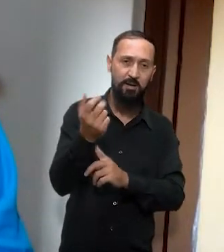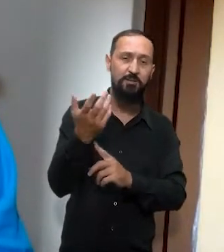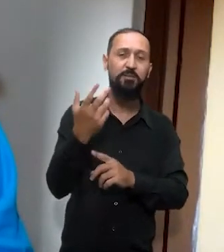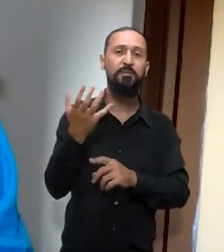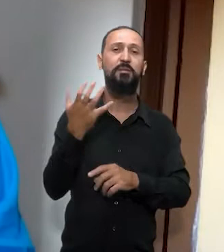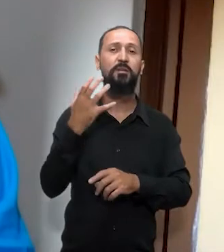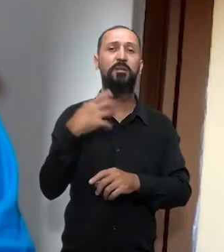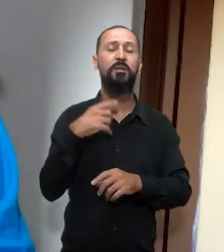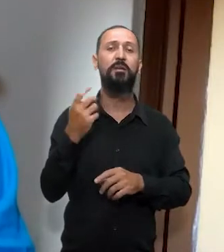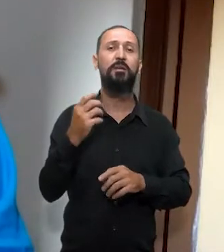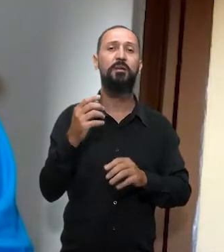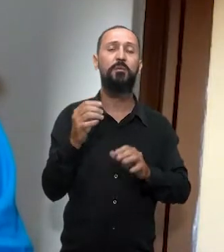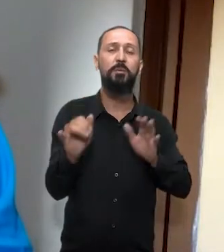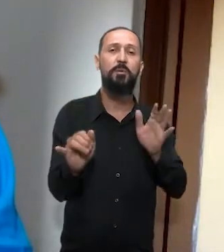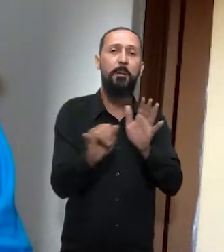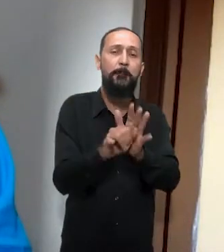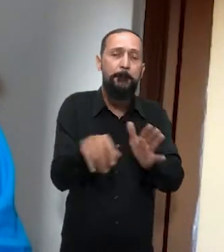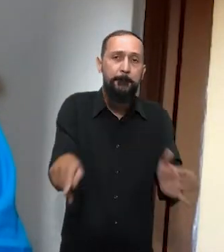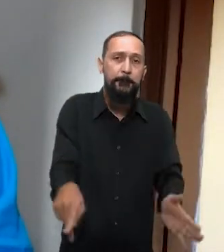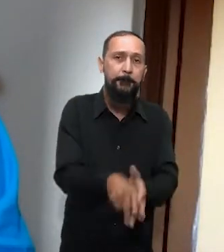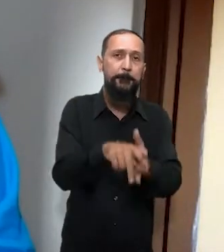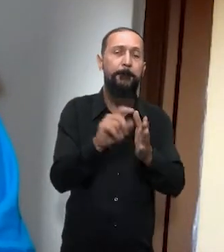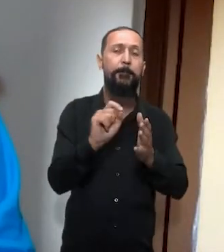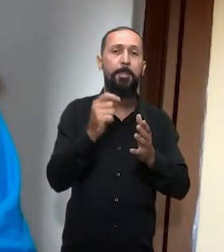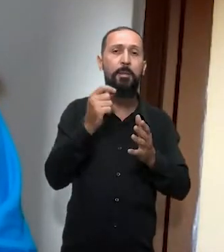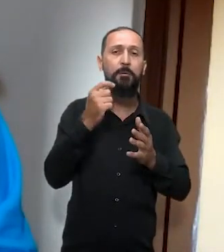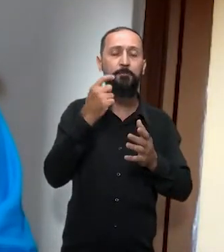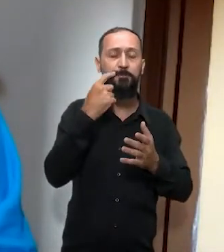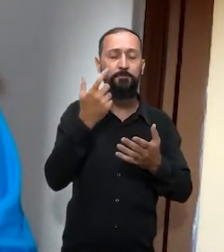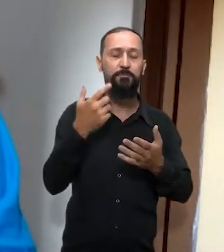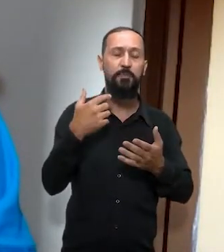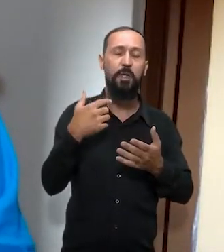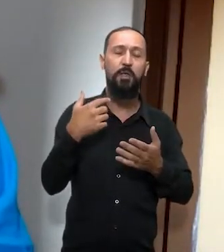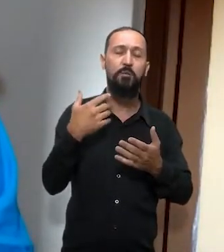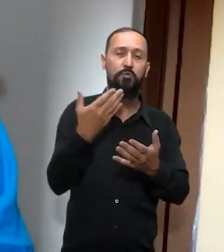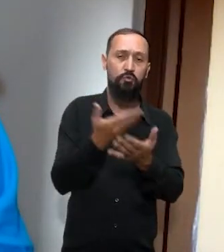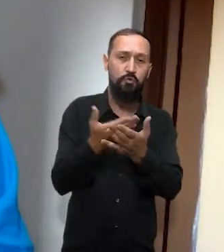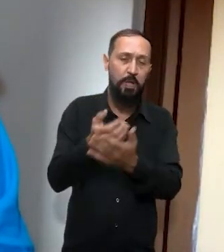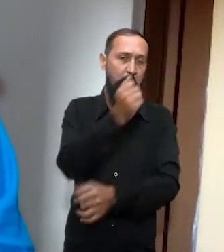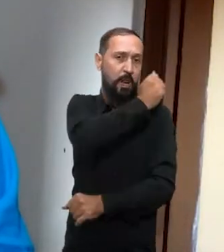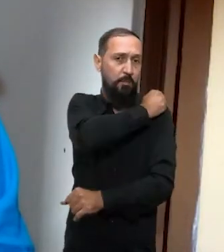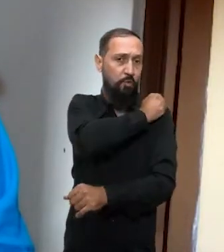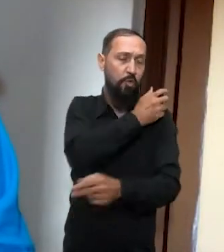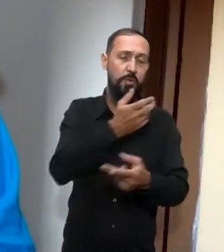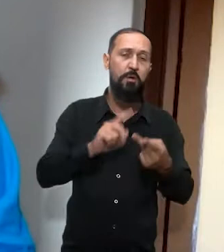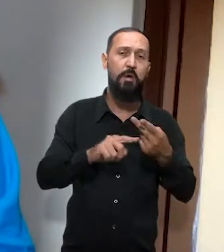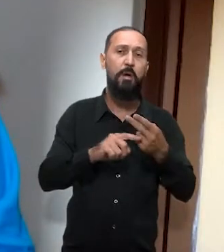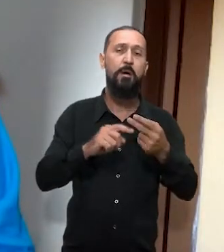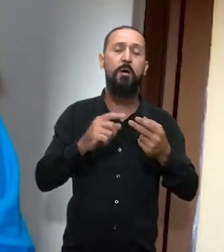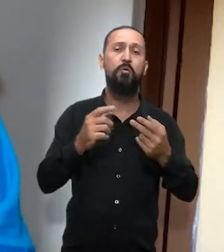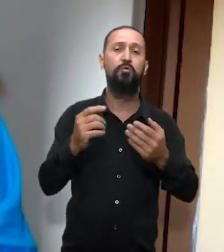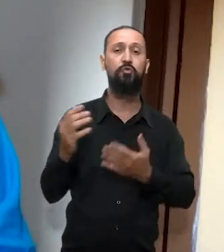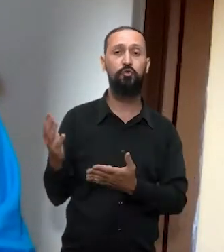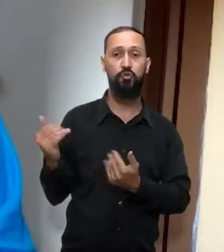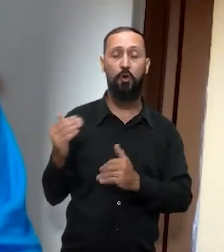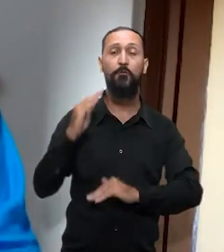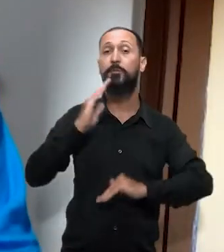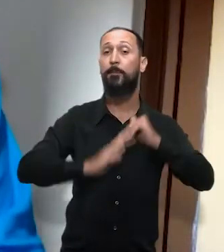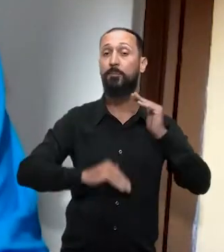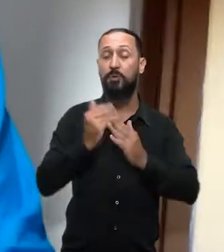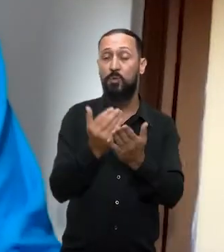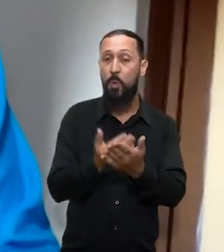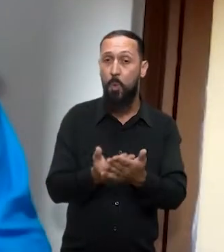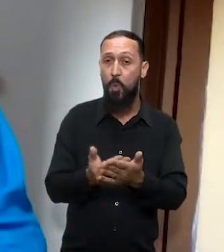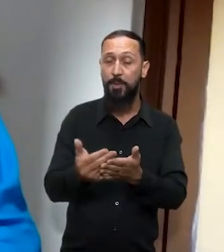cultura, pessoas que procuravam uma expressão própria, né, universitários e